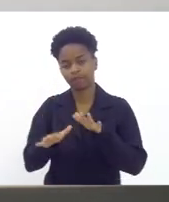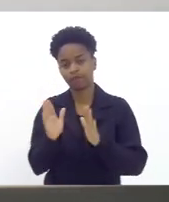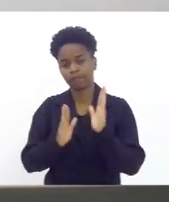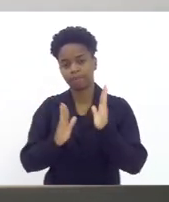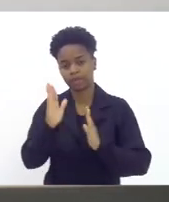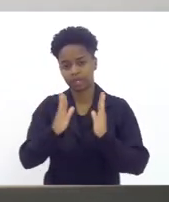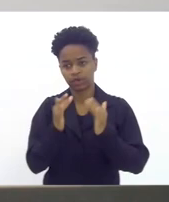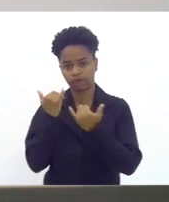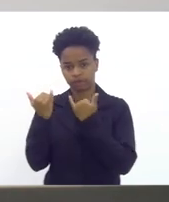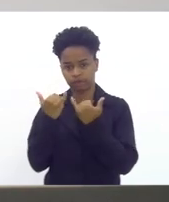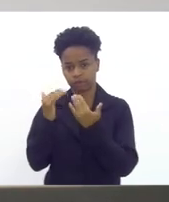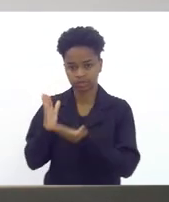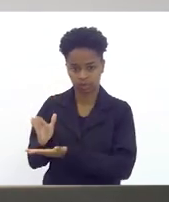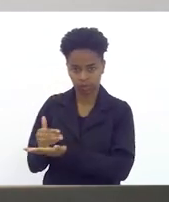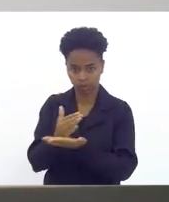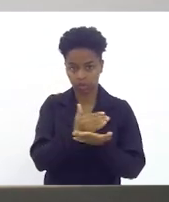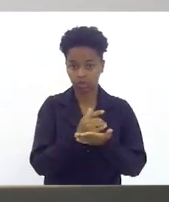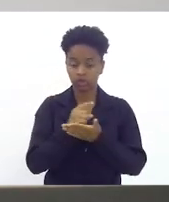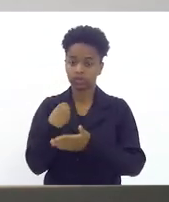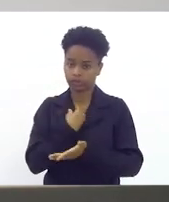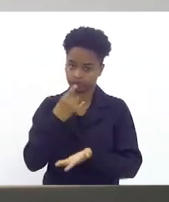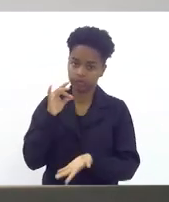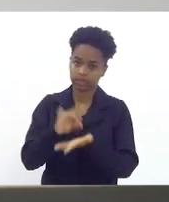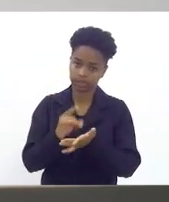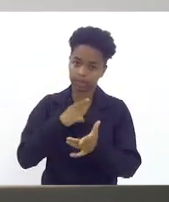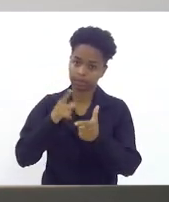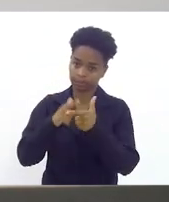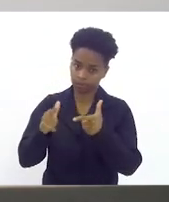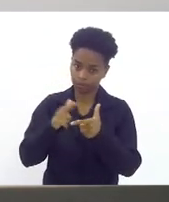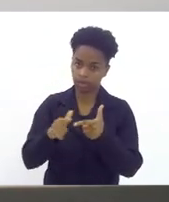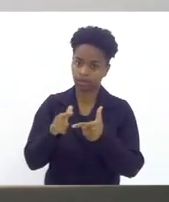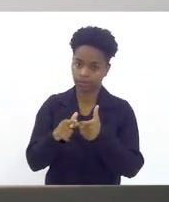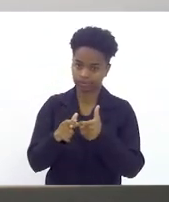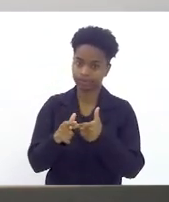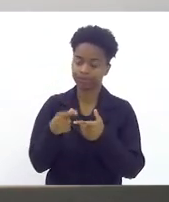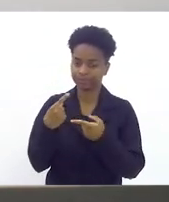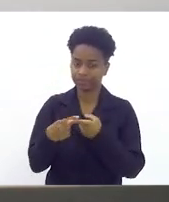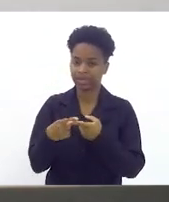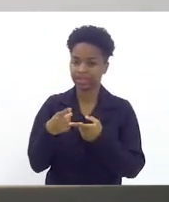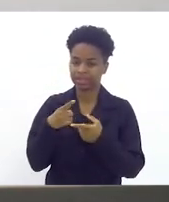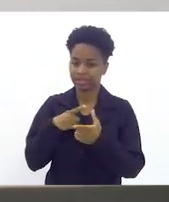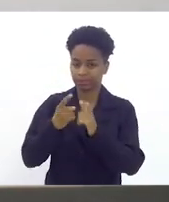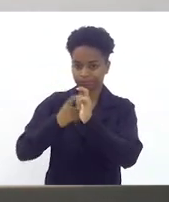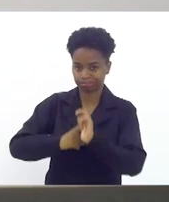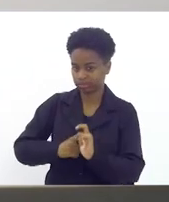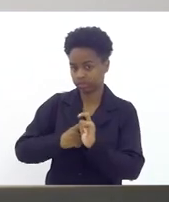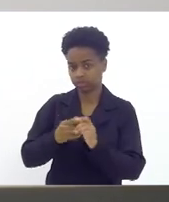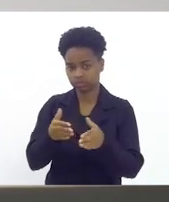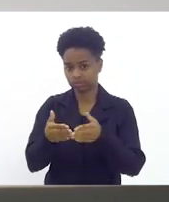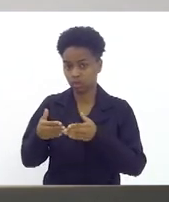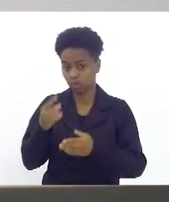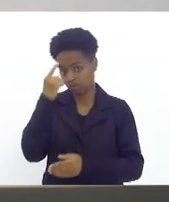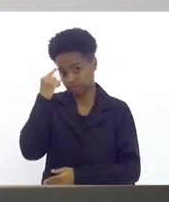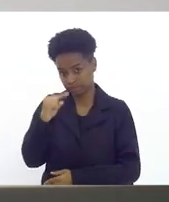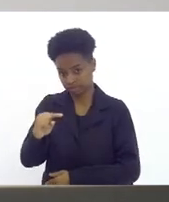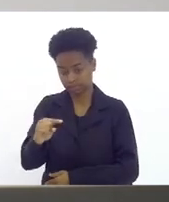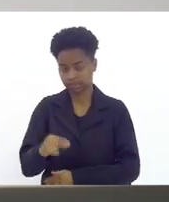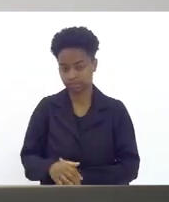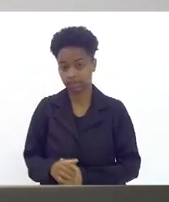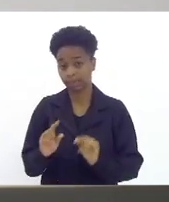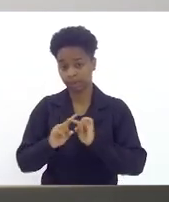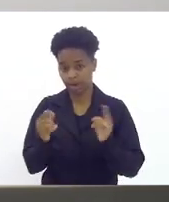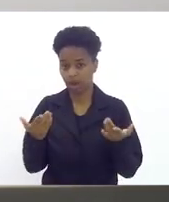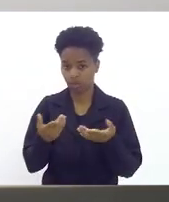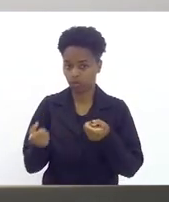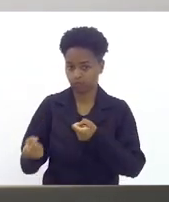coletada essa informação é que a gente de fato tá com problema lá no portal ele ficou temporariamente indisponível durante uma semana mas